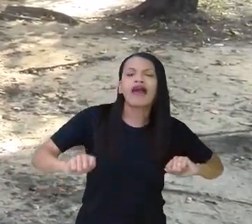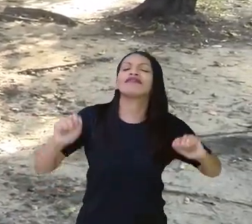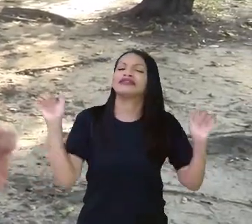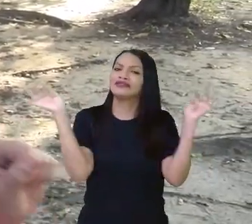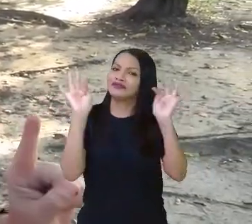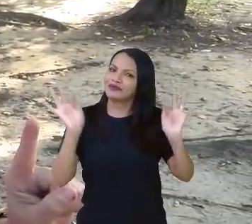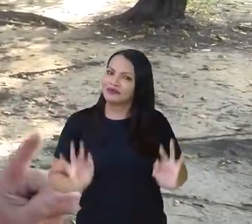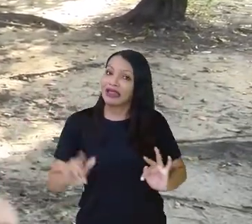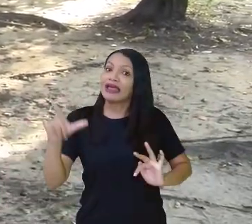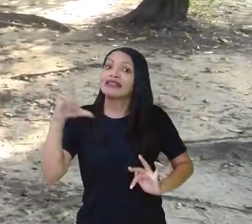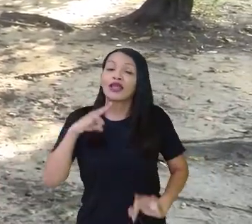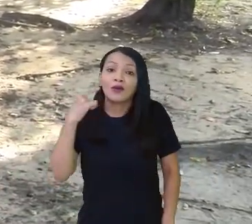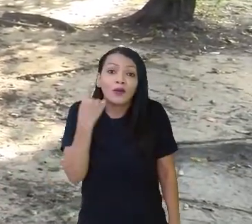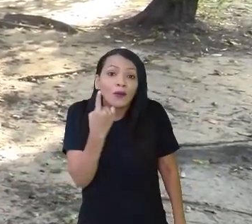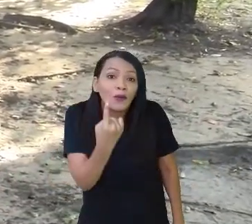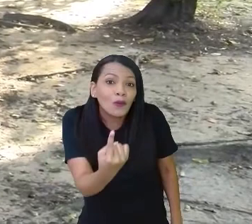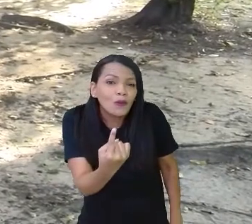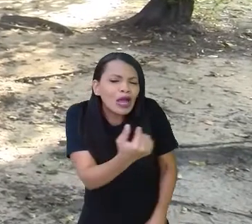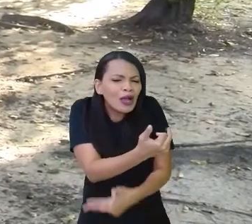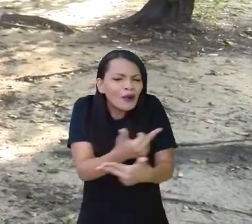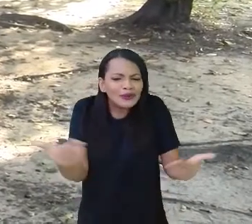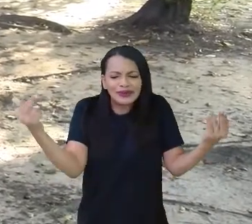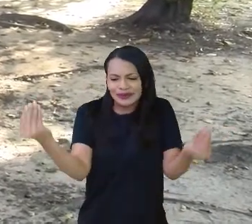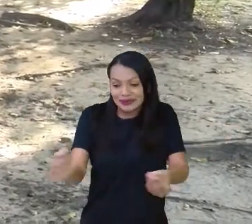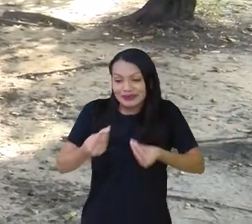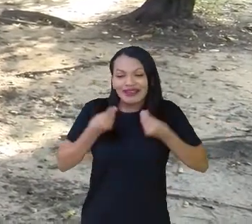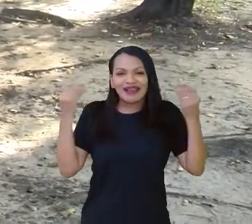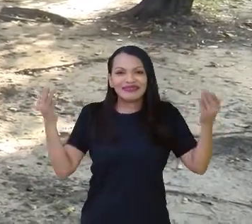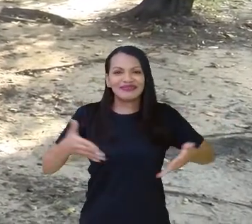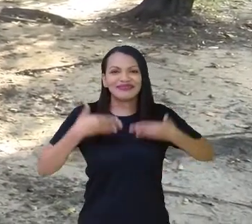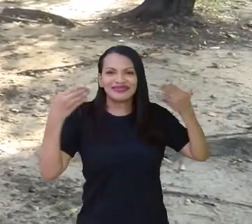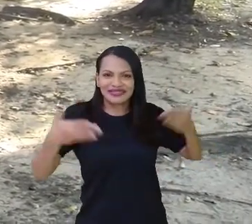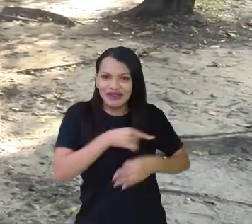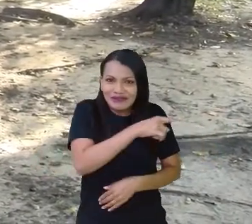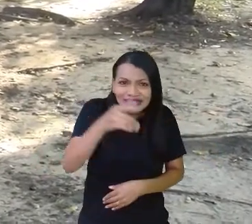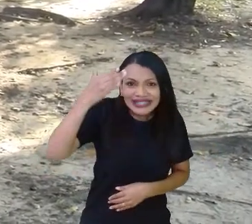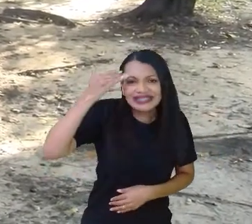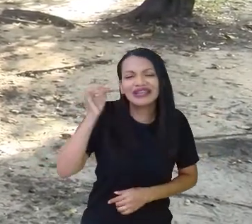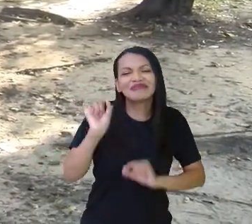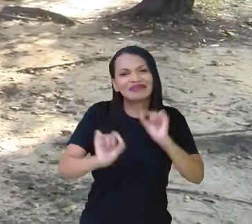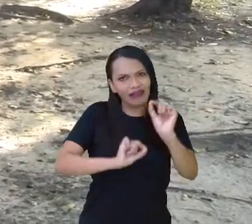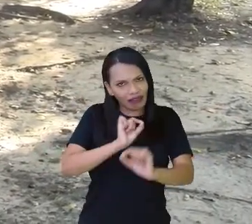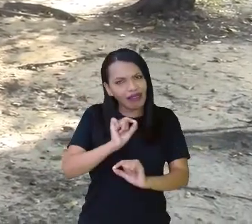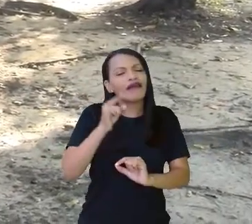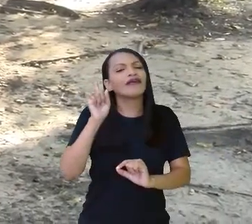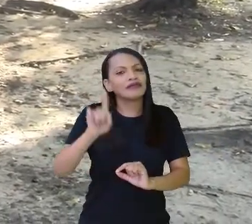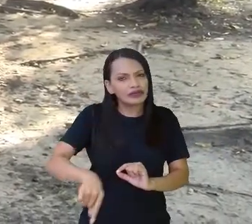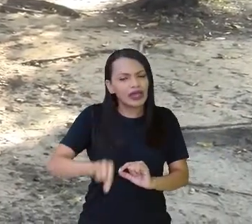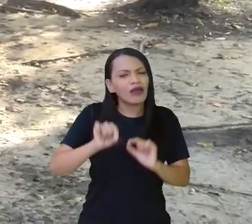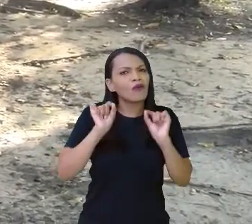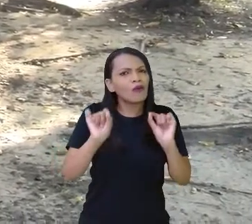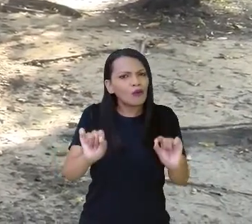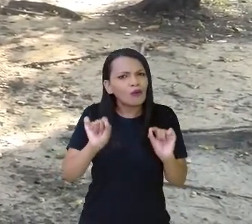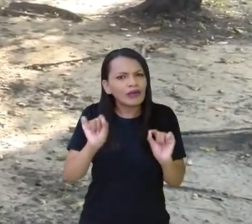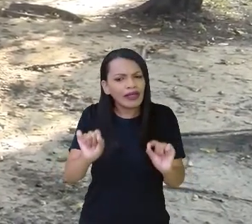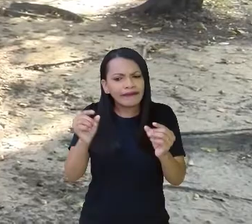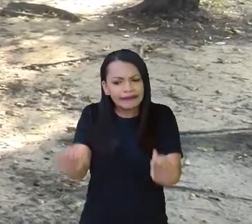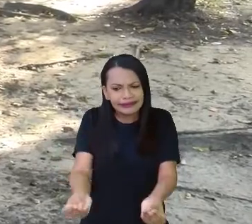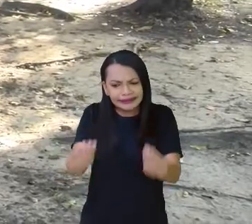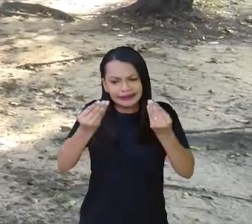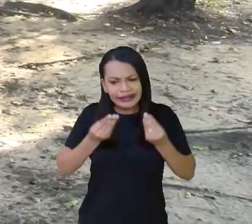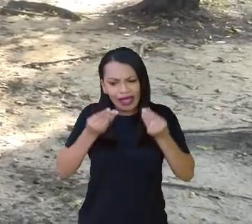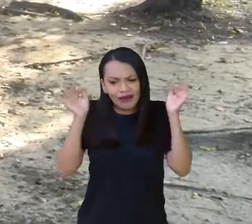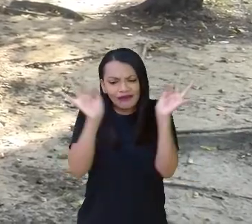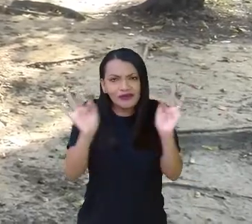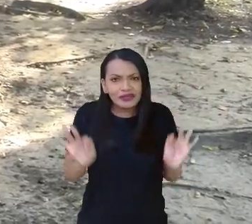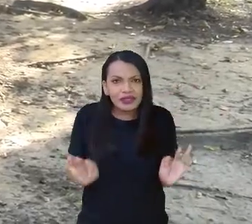existe uma que traz muita alegria pra gente. Vocês sabem que situação? Vocês